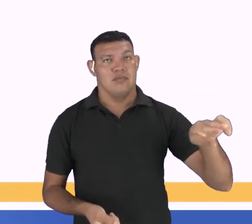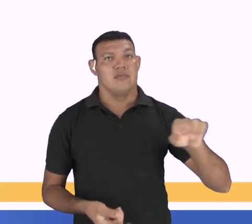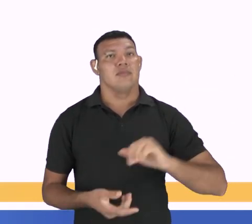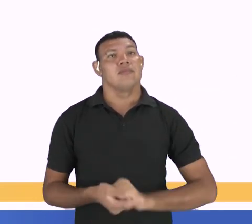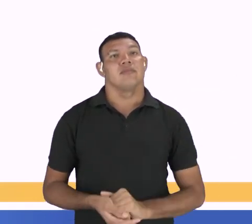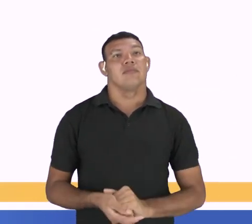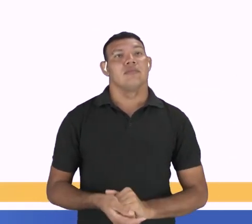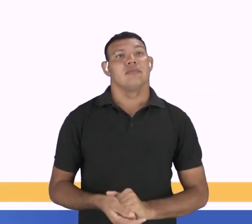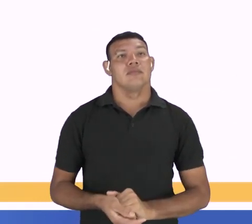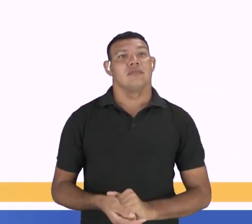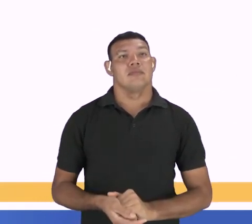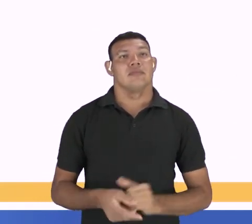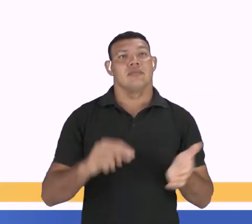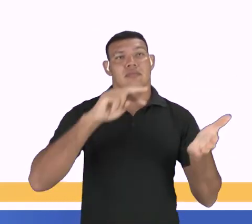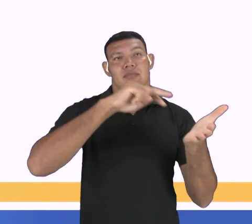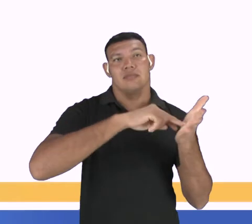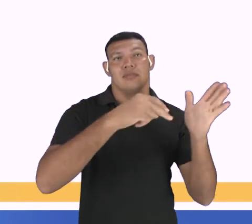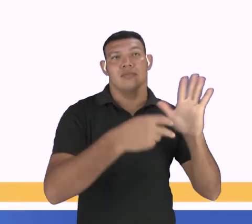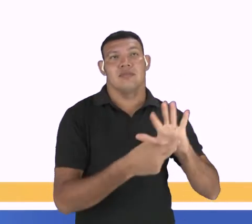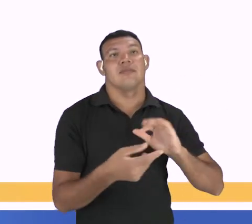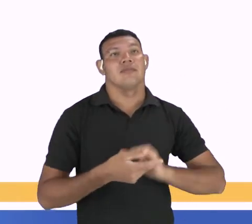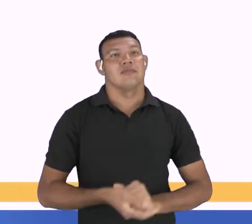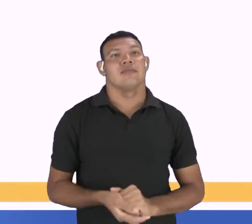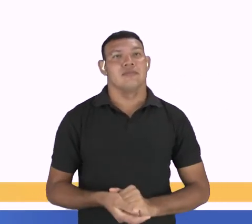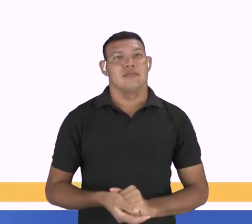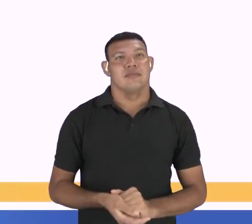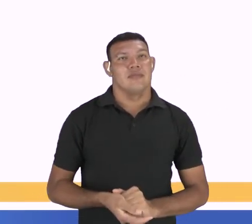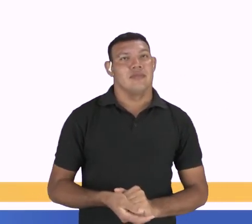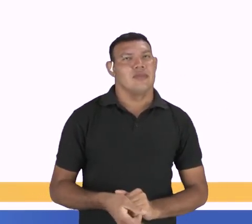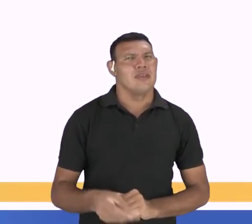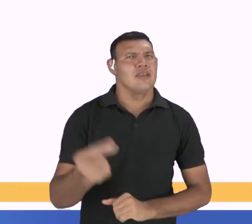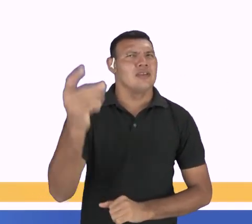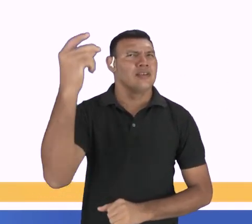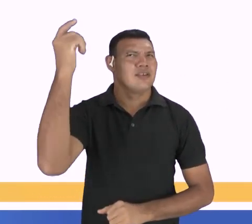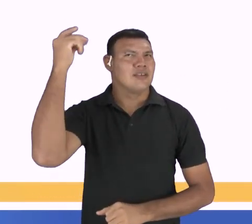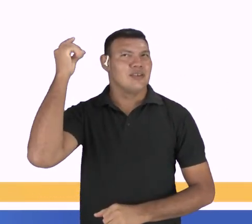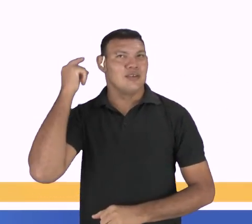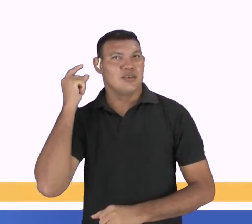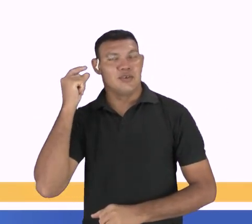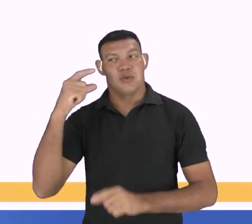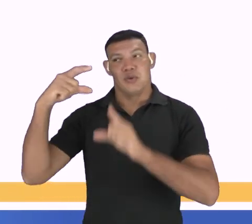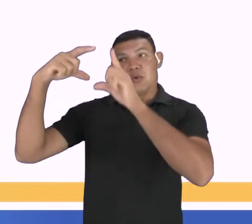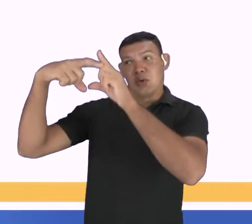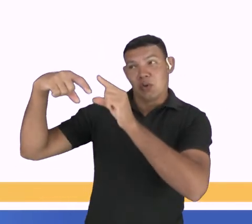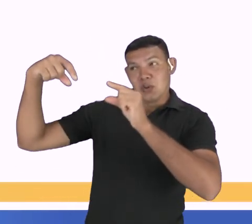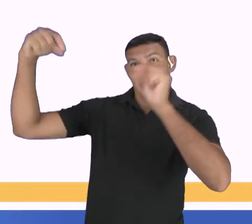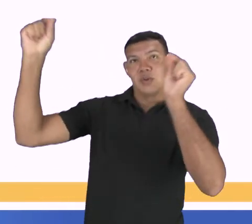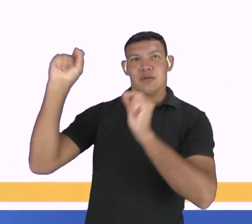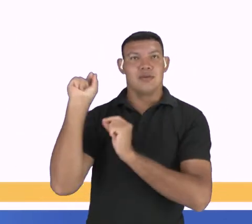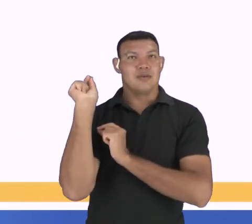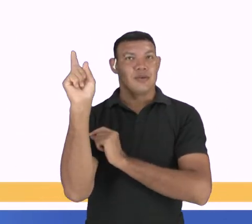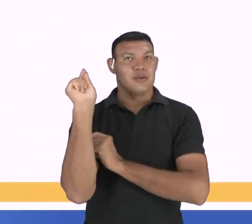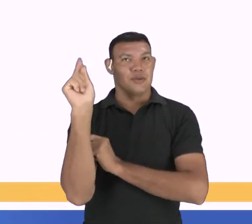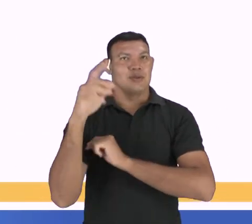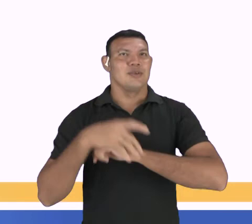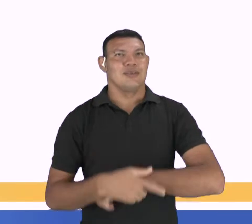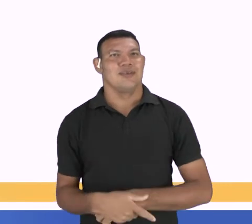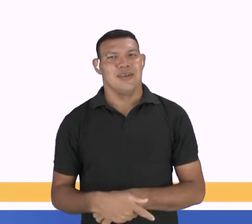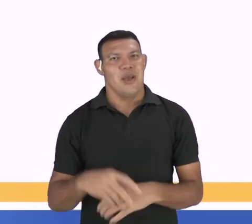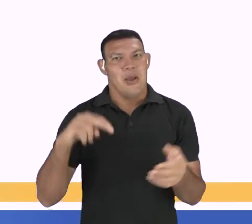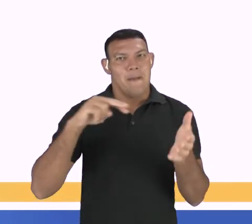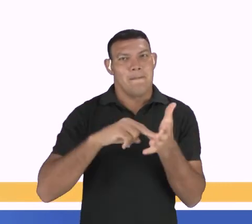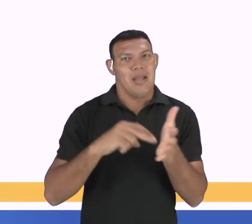Acre, que é uma vez na lua azul. Quando a gente começa a dizer isso, todo mundo já pensa, eita, meu Deus, o Satanás que dançou